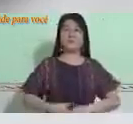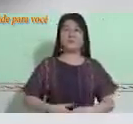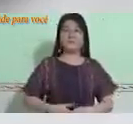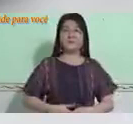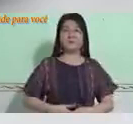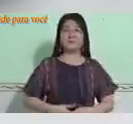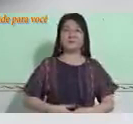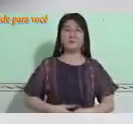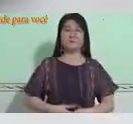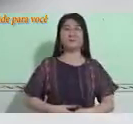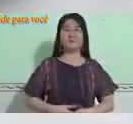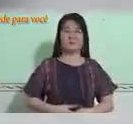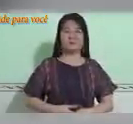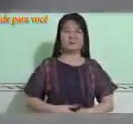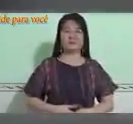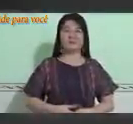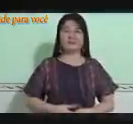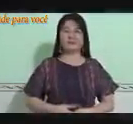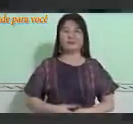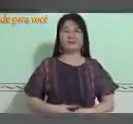uma pomada de lanolina.